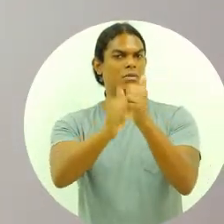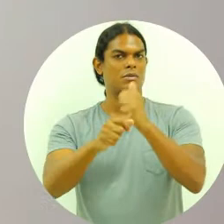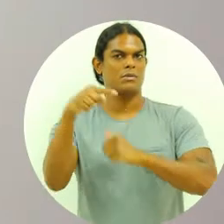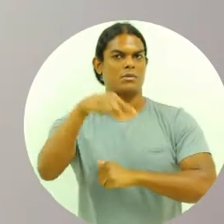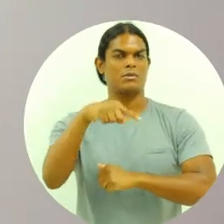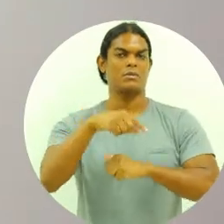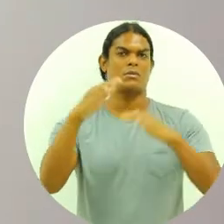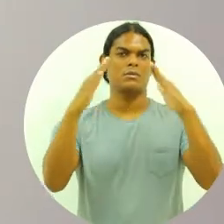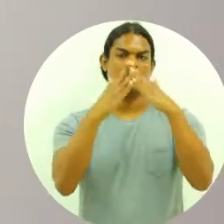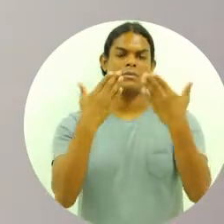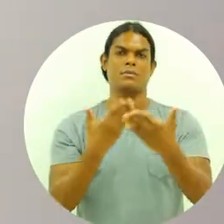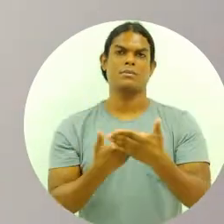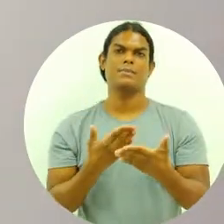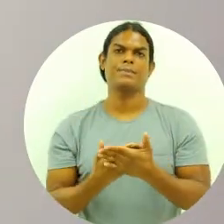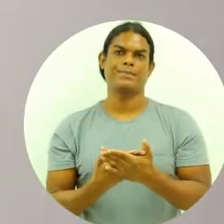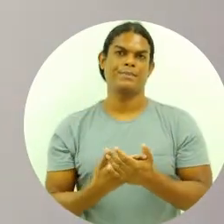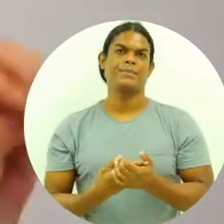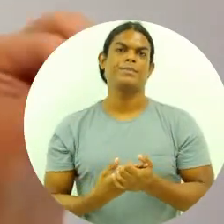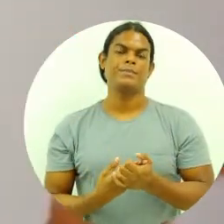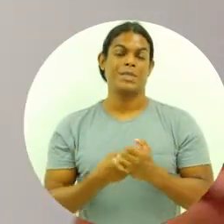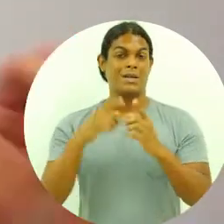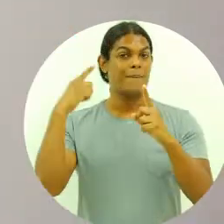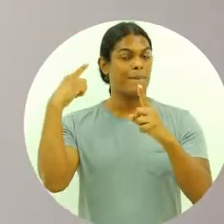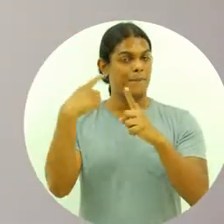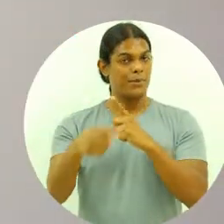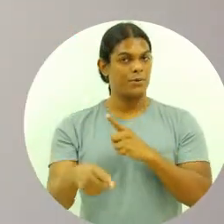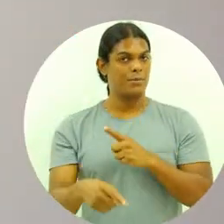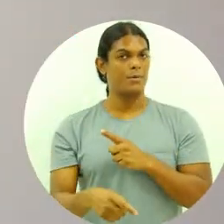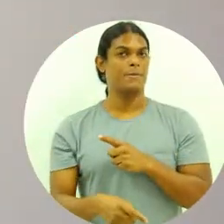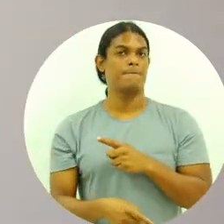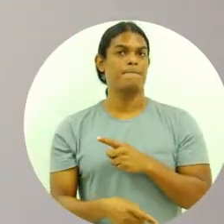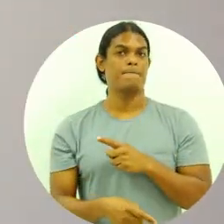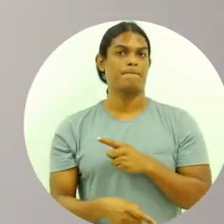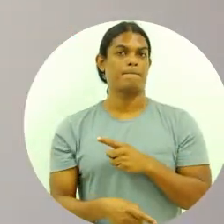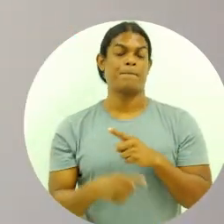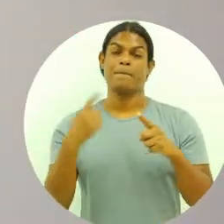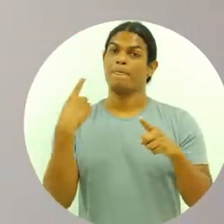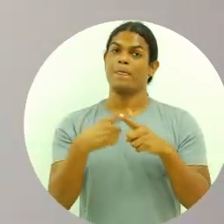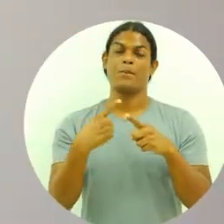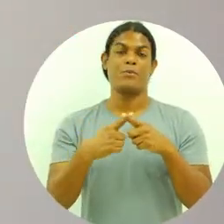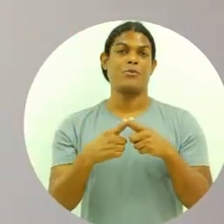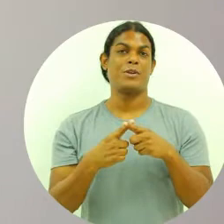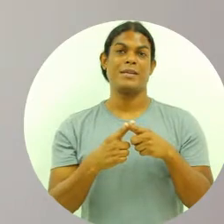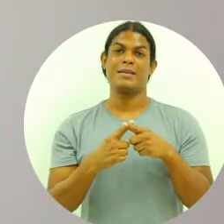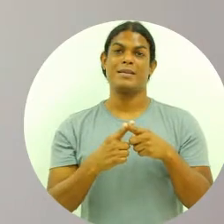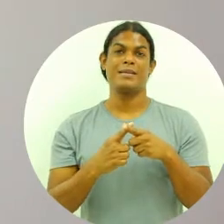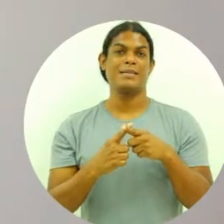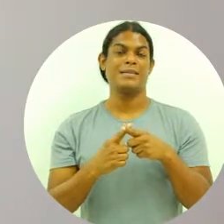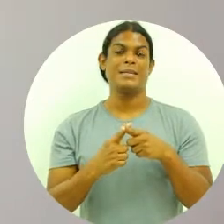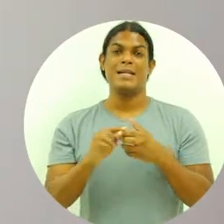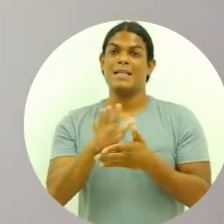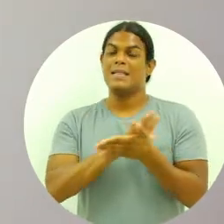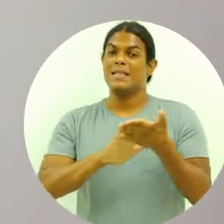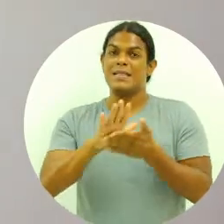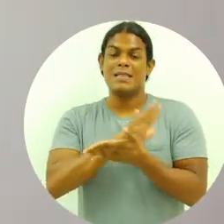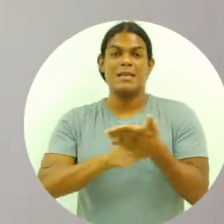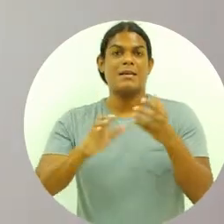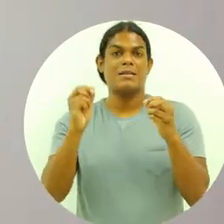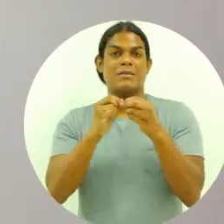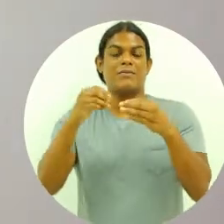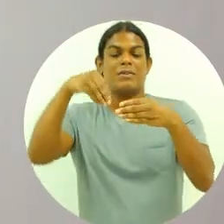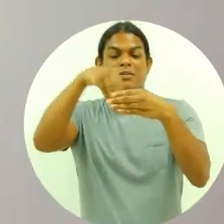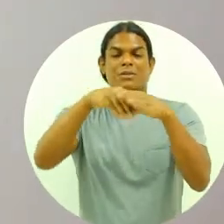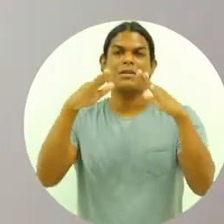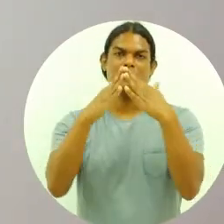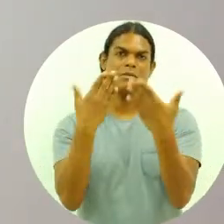princípio da impessoalidade com foco no administrador, porque nenhum ato, nenhum feito da